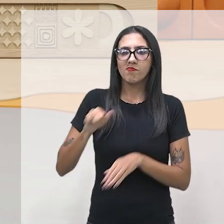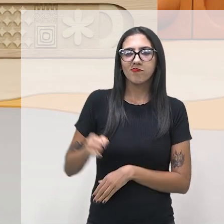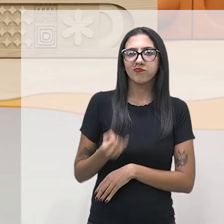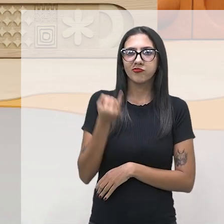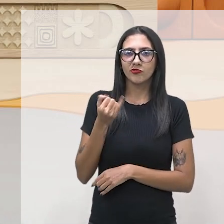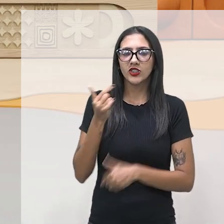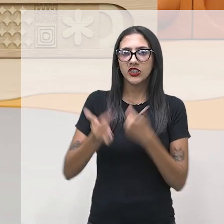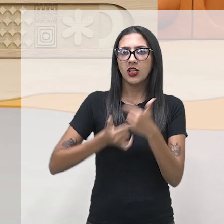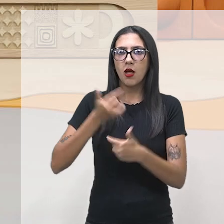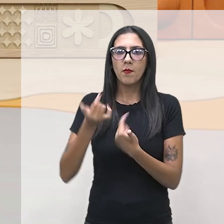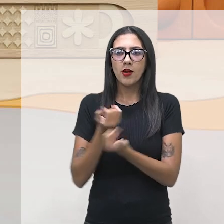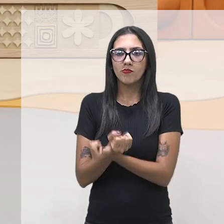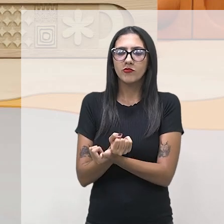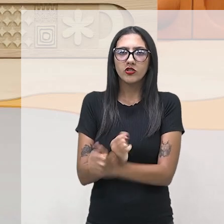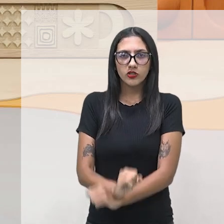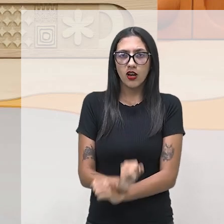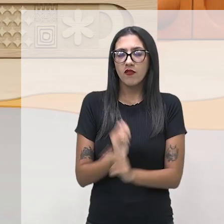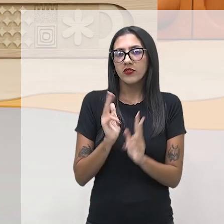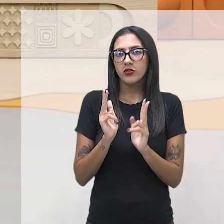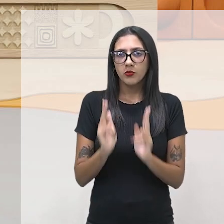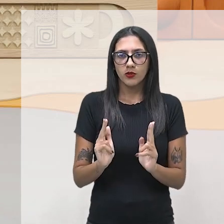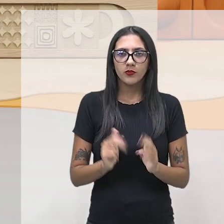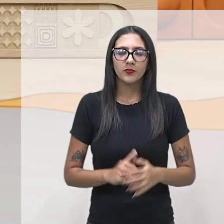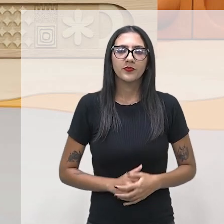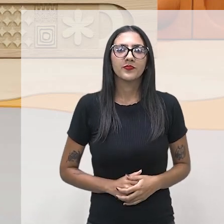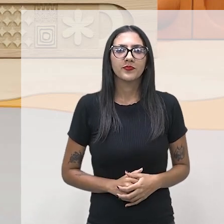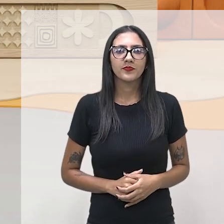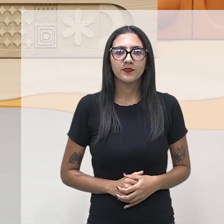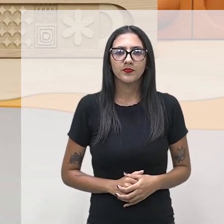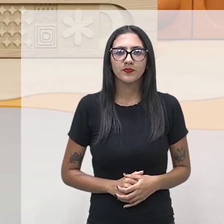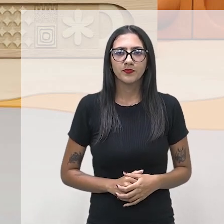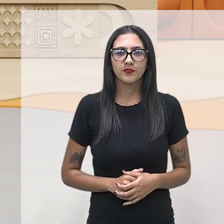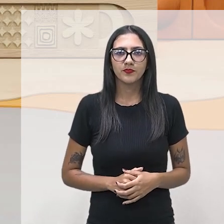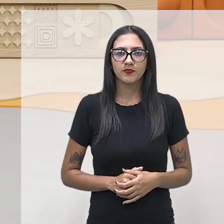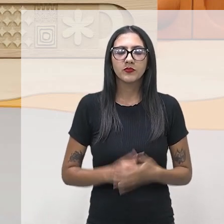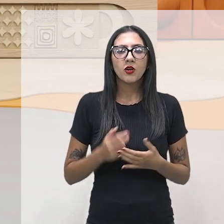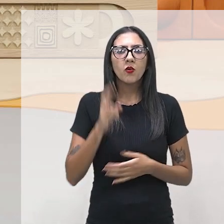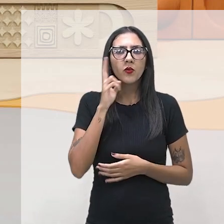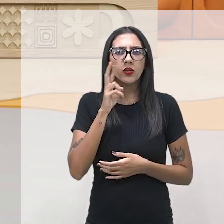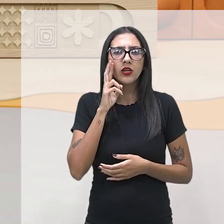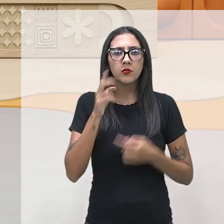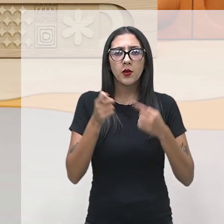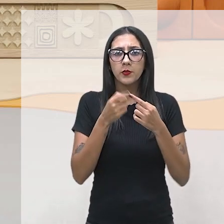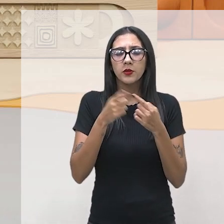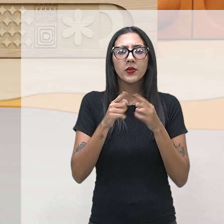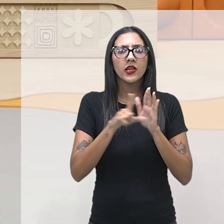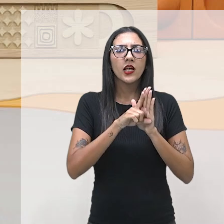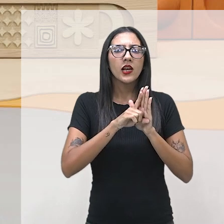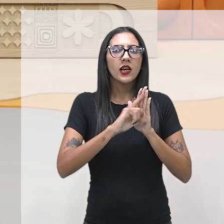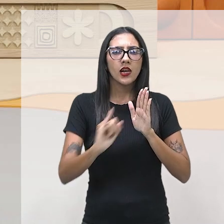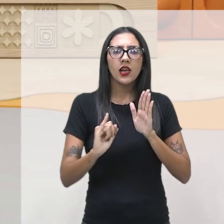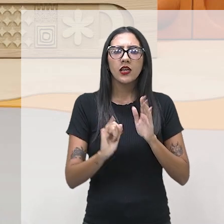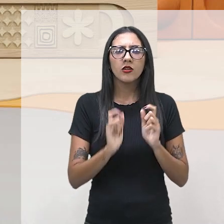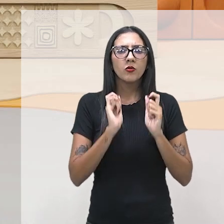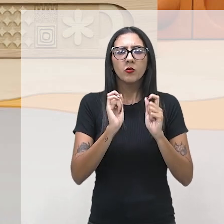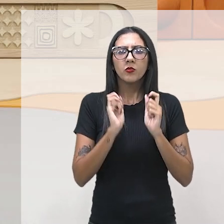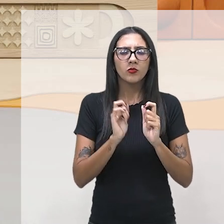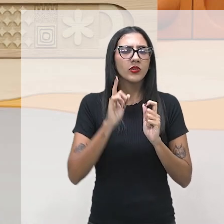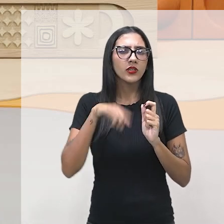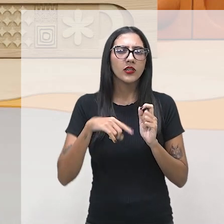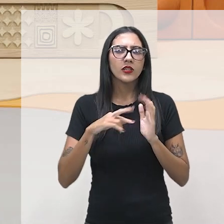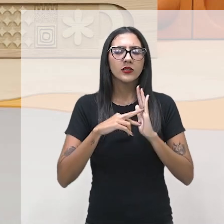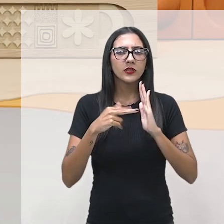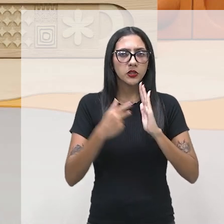forma escravizada, tá, gente? Primeira lei que a gente aprendeu, Lei Eusébio de Queiroz. O que ela fazia, professor?